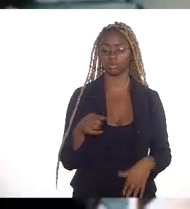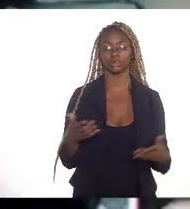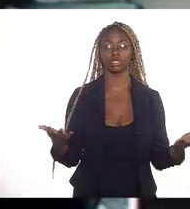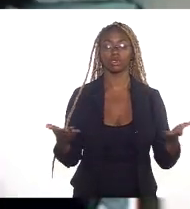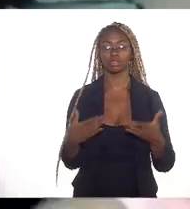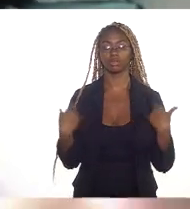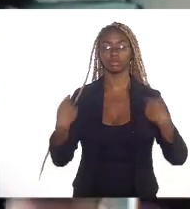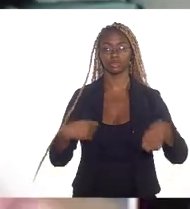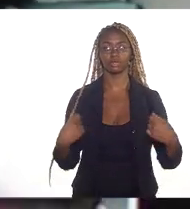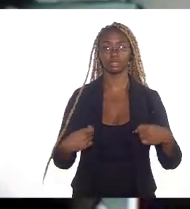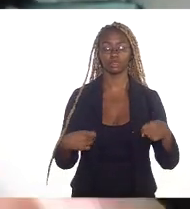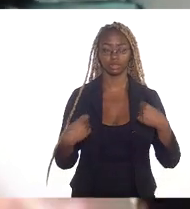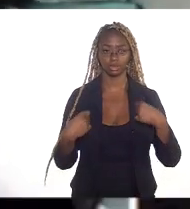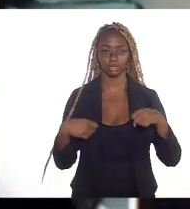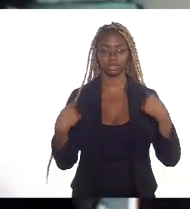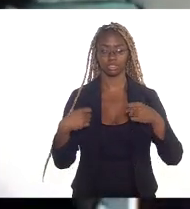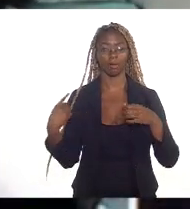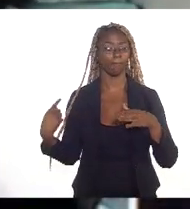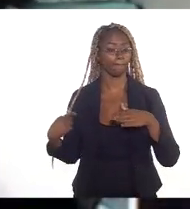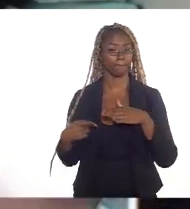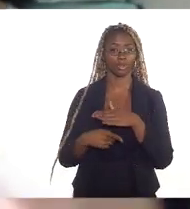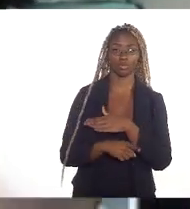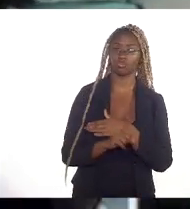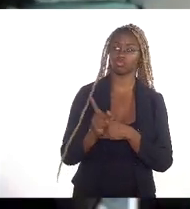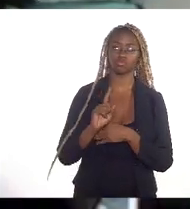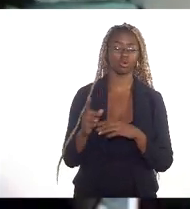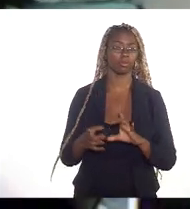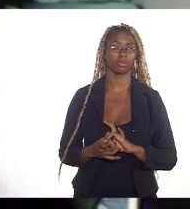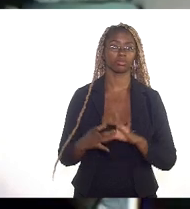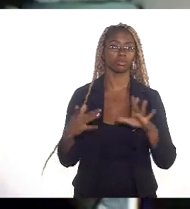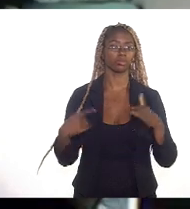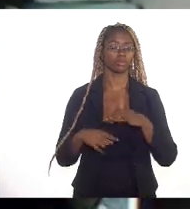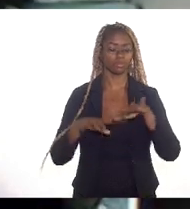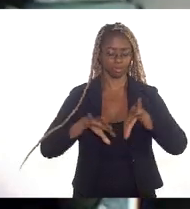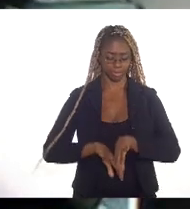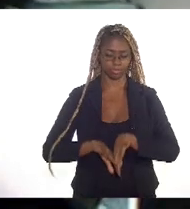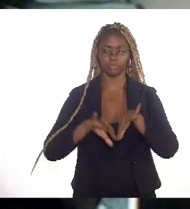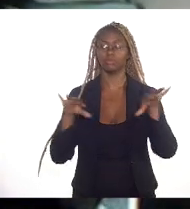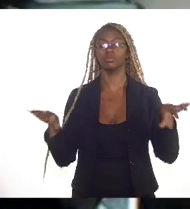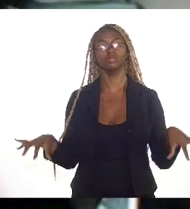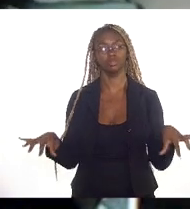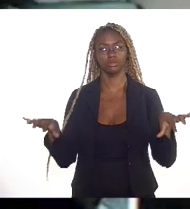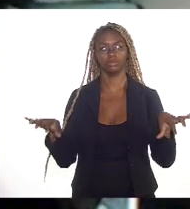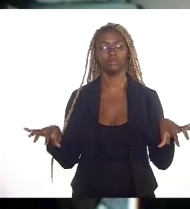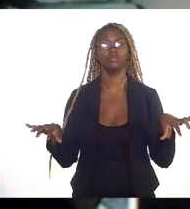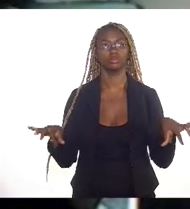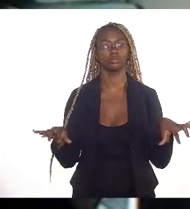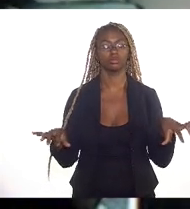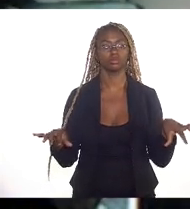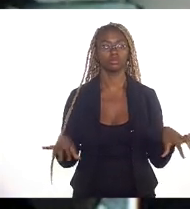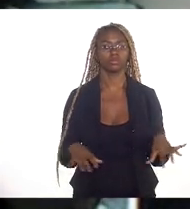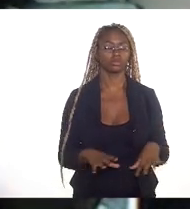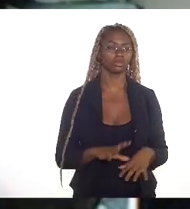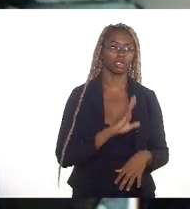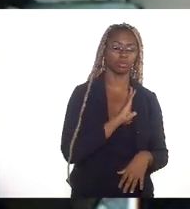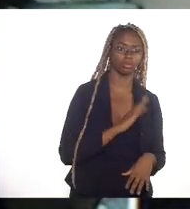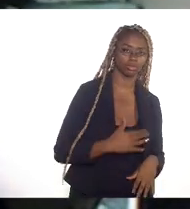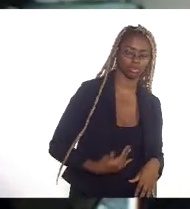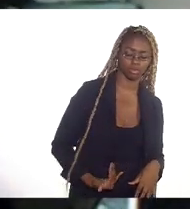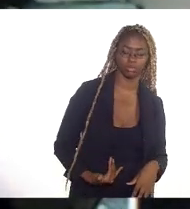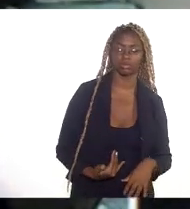momento, para não permitir que se aprofunde o fosso da exclusão nas nossas redes públicas de